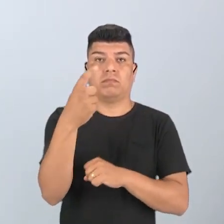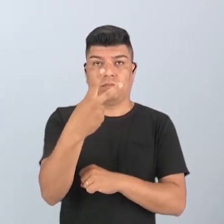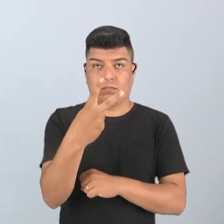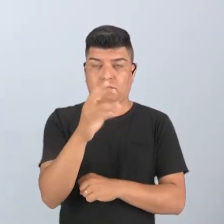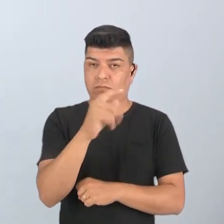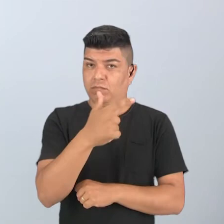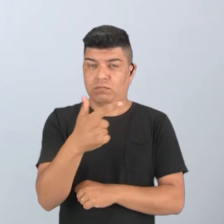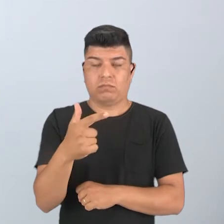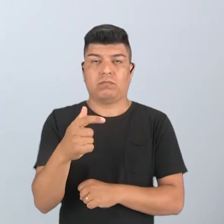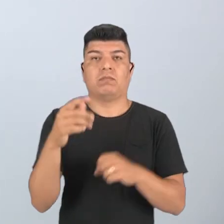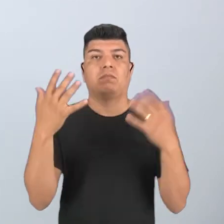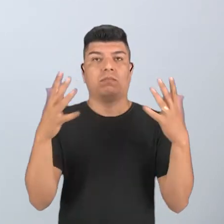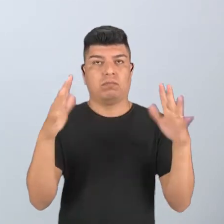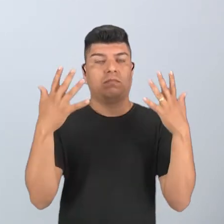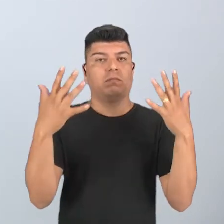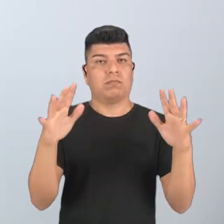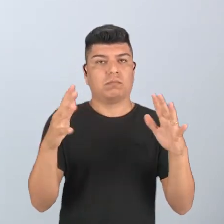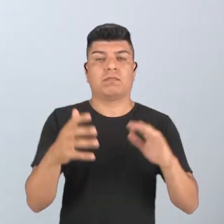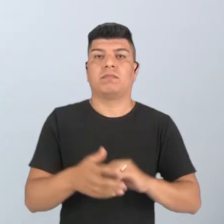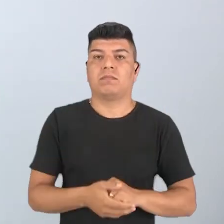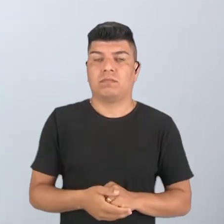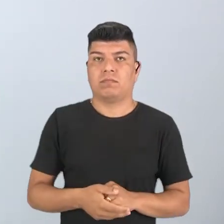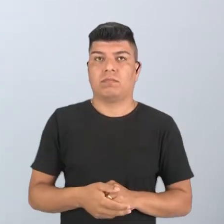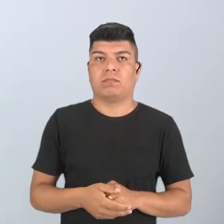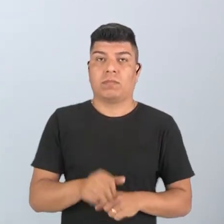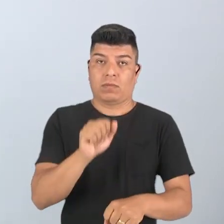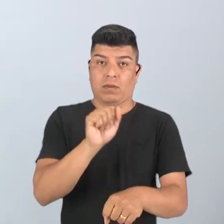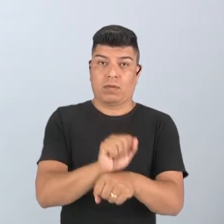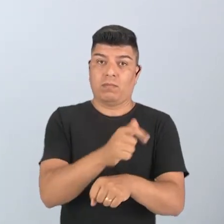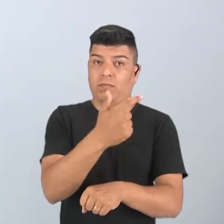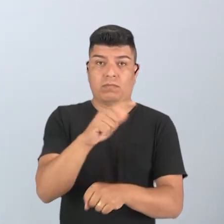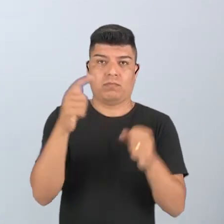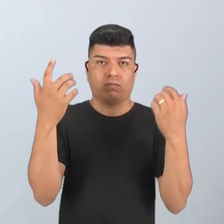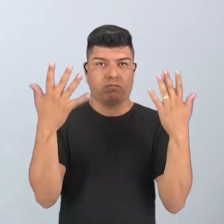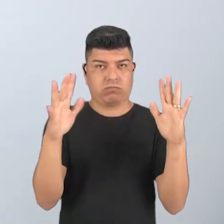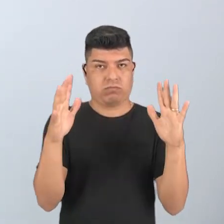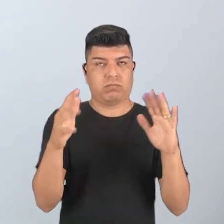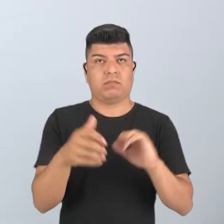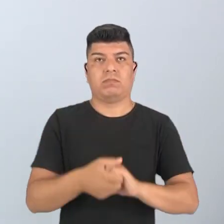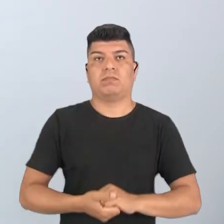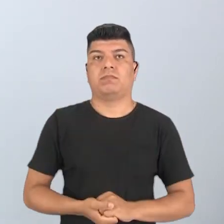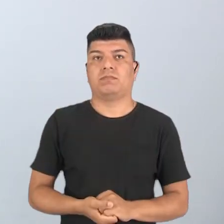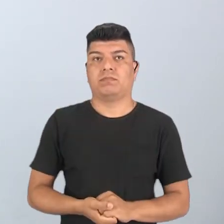3, 4. Então, na pausa a gente não toca, ó.